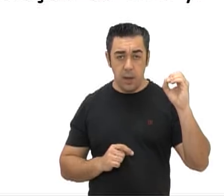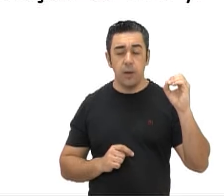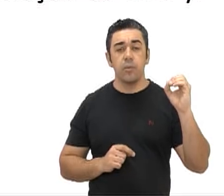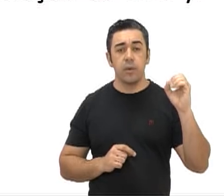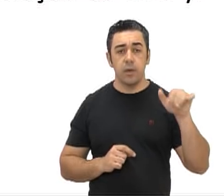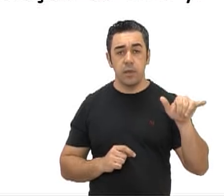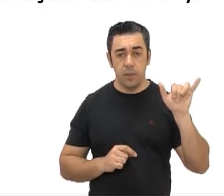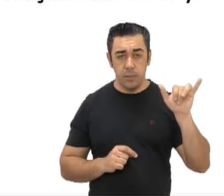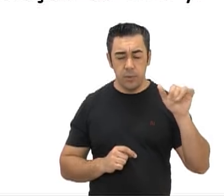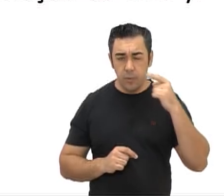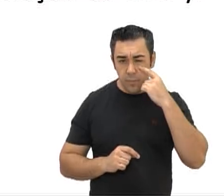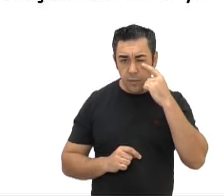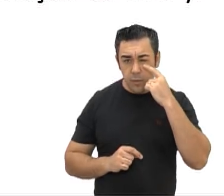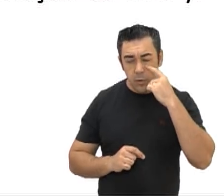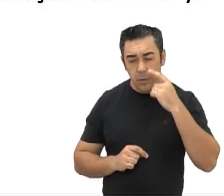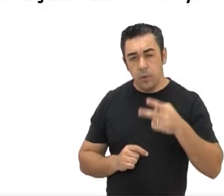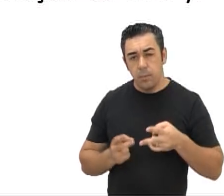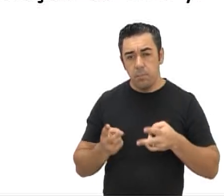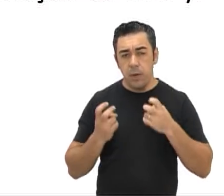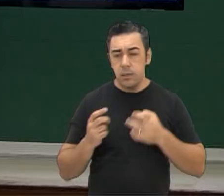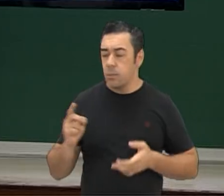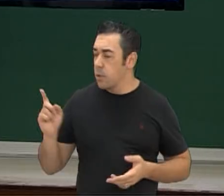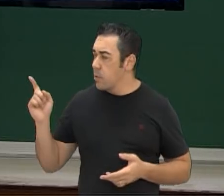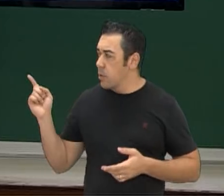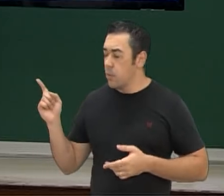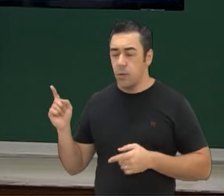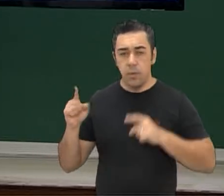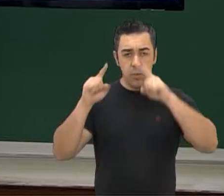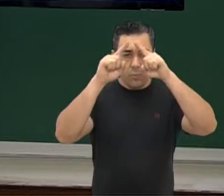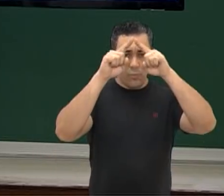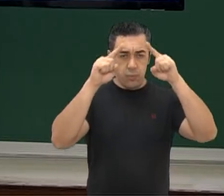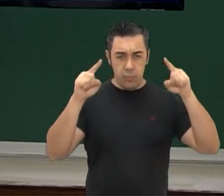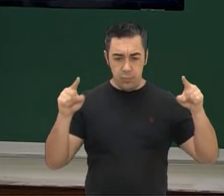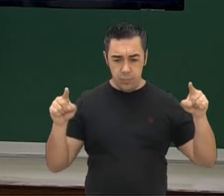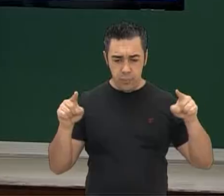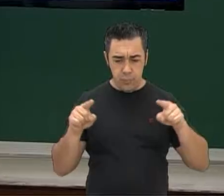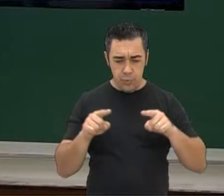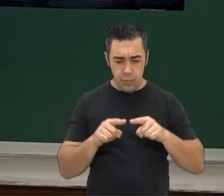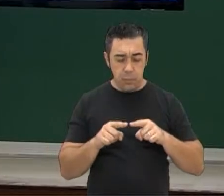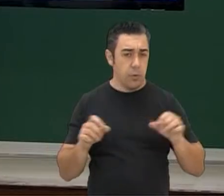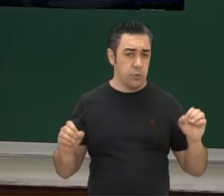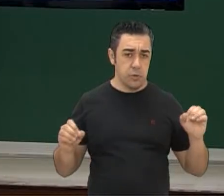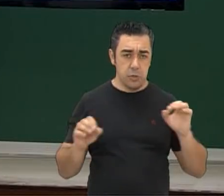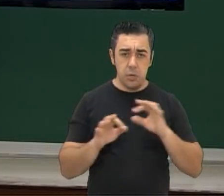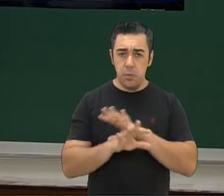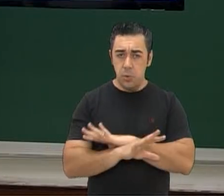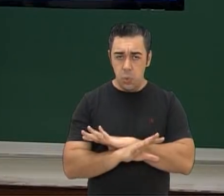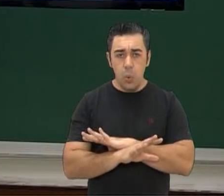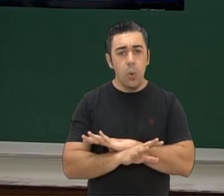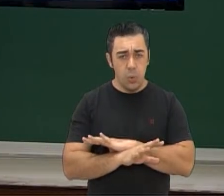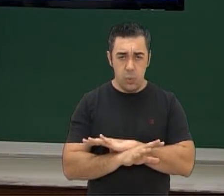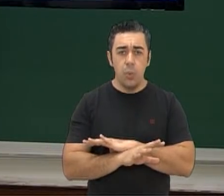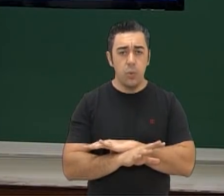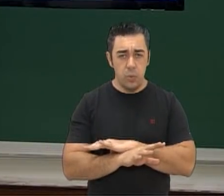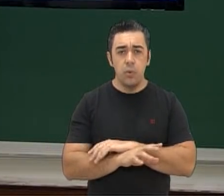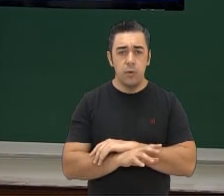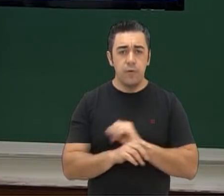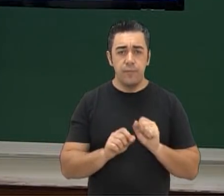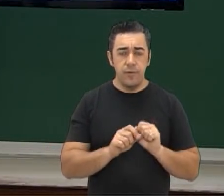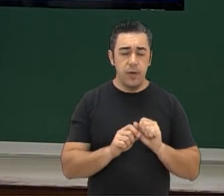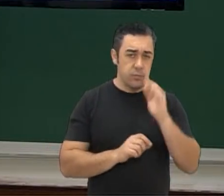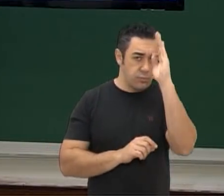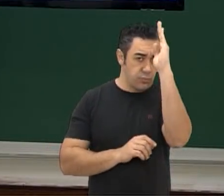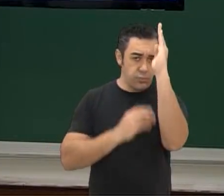eixo Y. Então, você completou a figura, concluiu ela com relação ao eixo